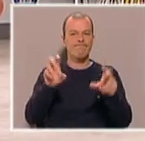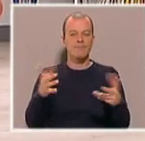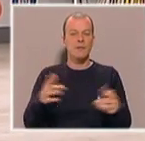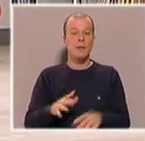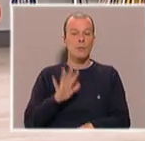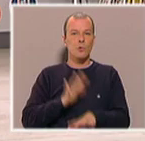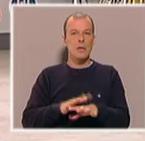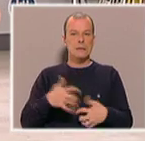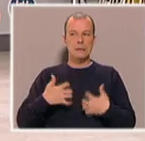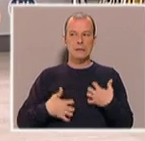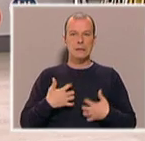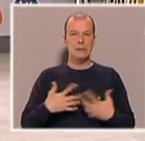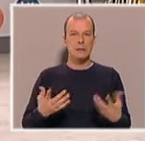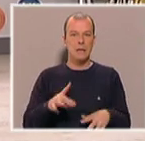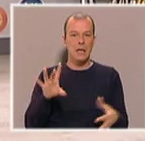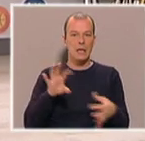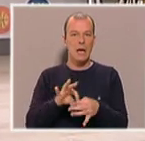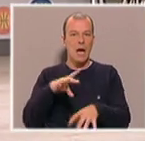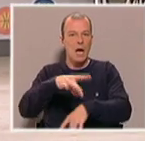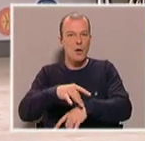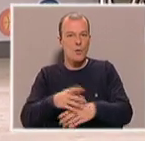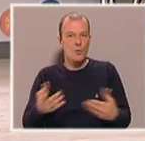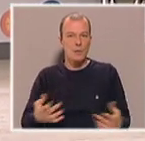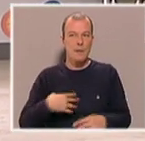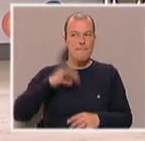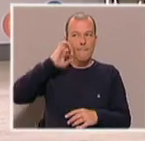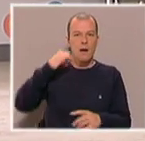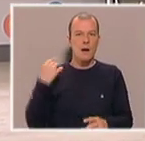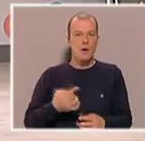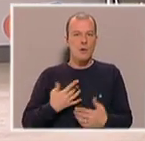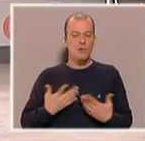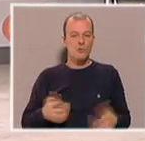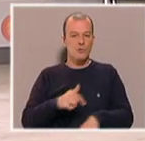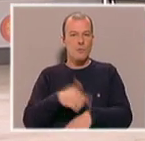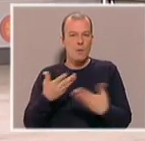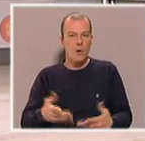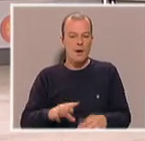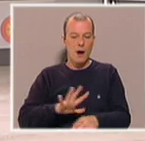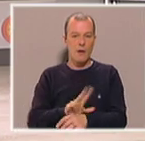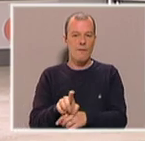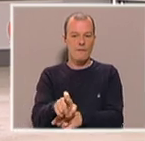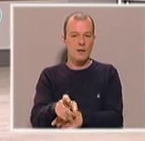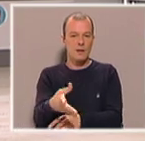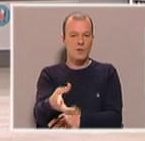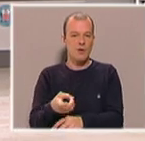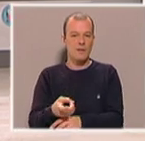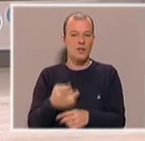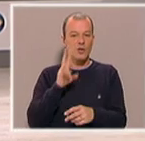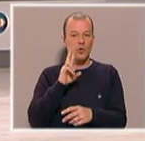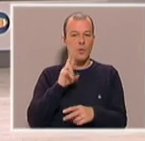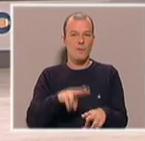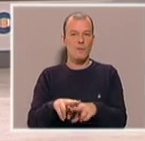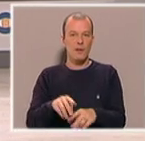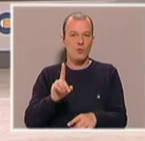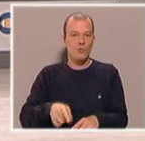inquietações sobre a doença que nos afeta atualmente, que é a Covid-19. Peço desculpa, o vídeo começou outra vez.